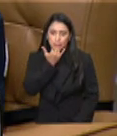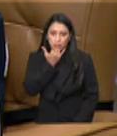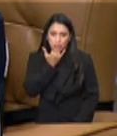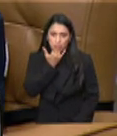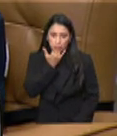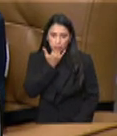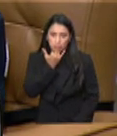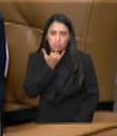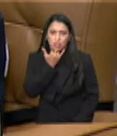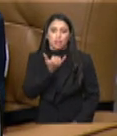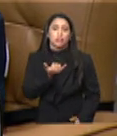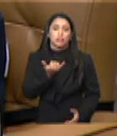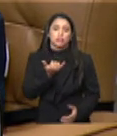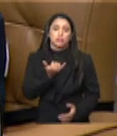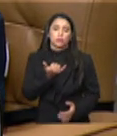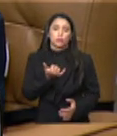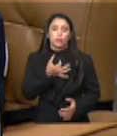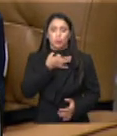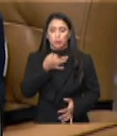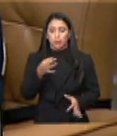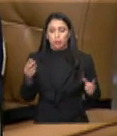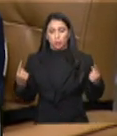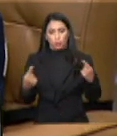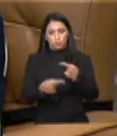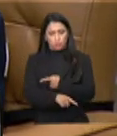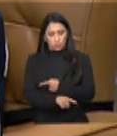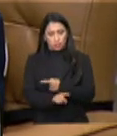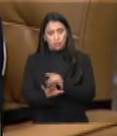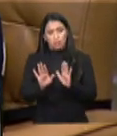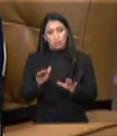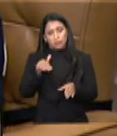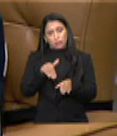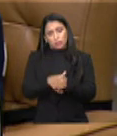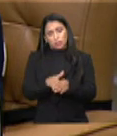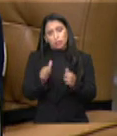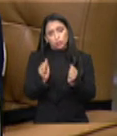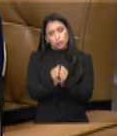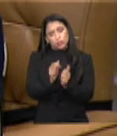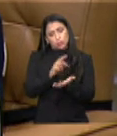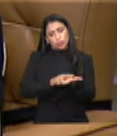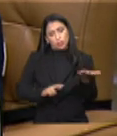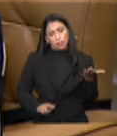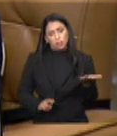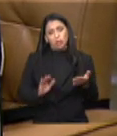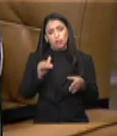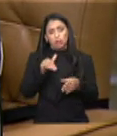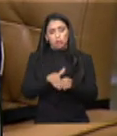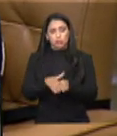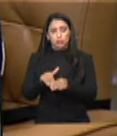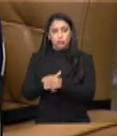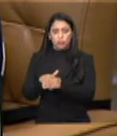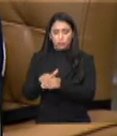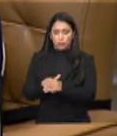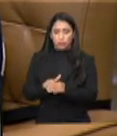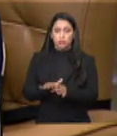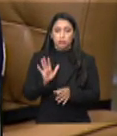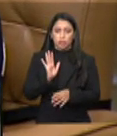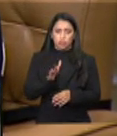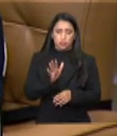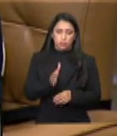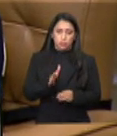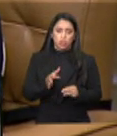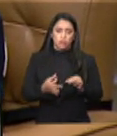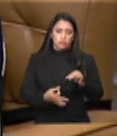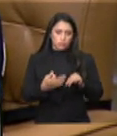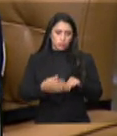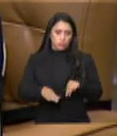a evidente relatora. Em pauta, a DPF 634, requerente CNTM, plenário, julgação contra leis do município